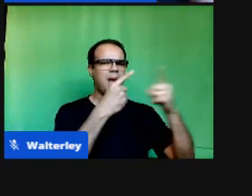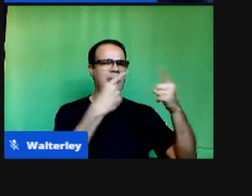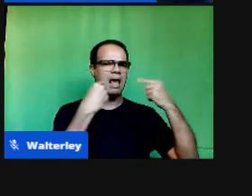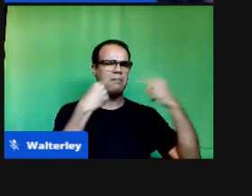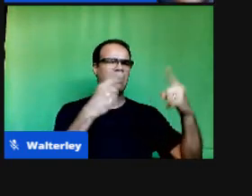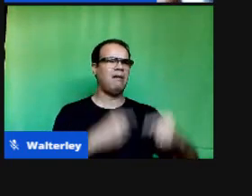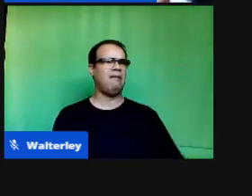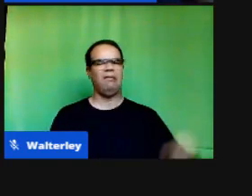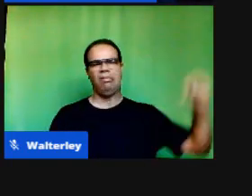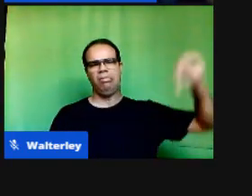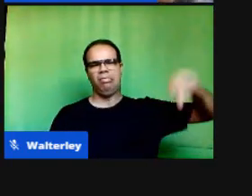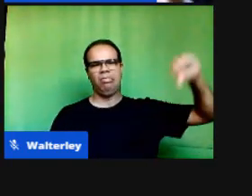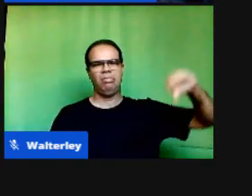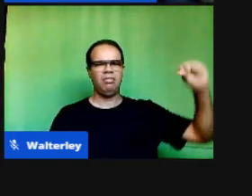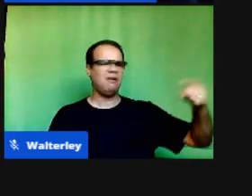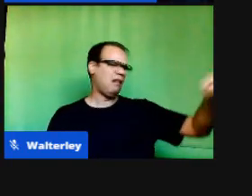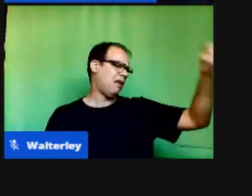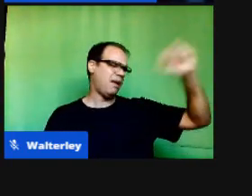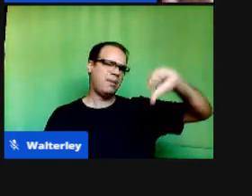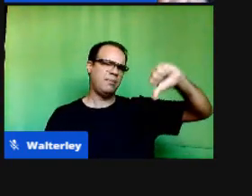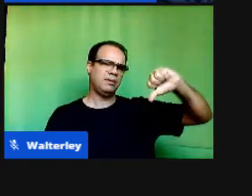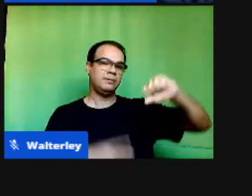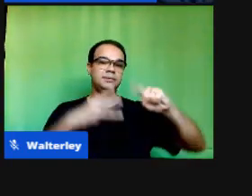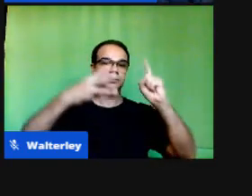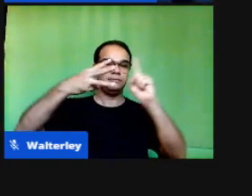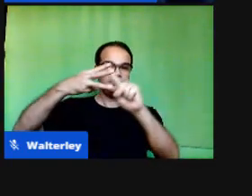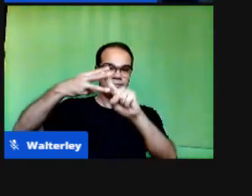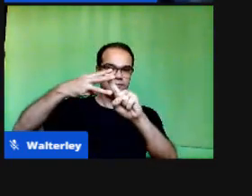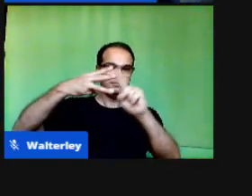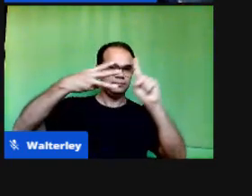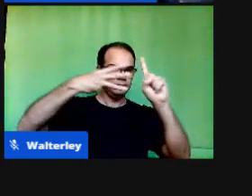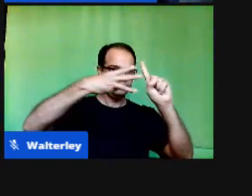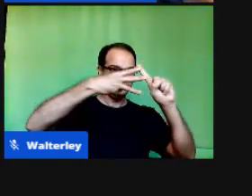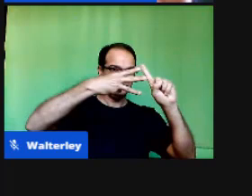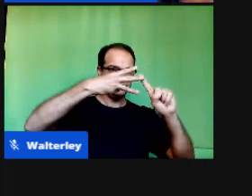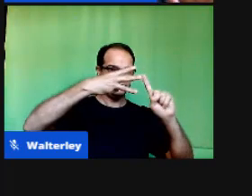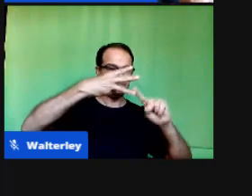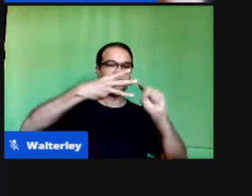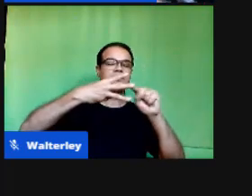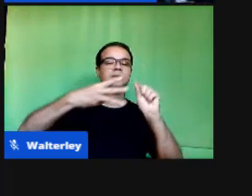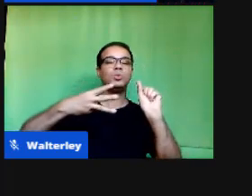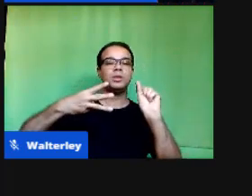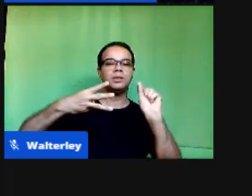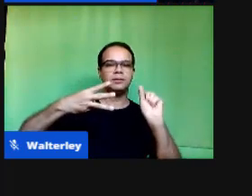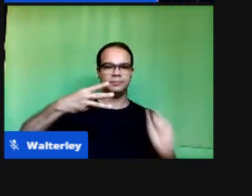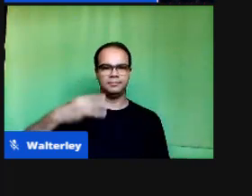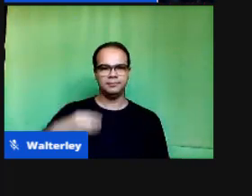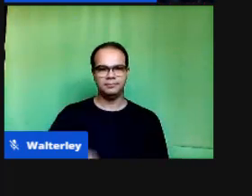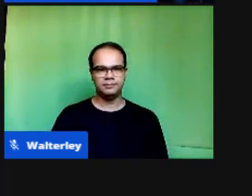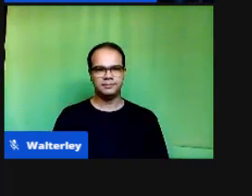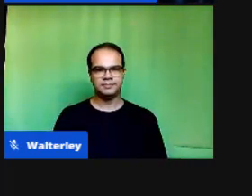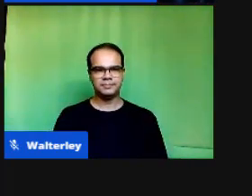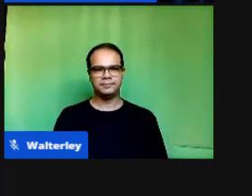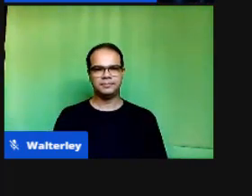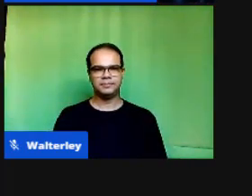quais são as 3 coisas que você mais critica ou reclama? Anota aí, no seu material.